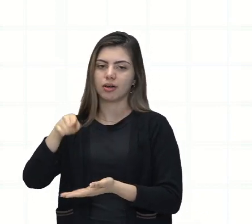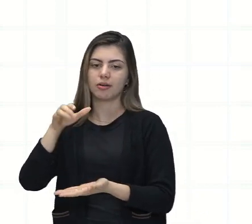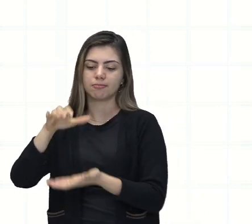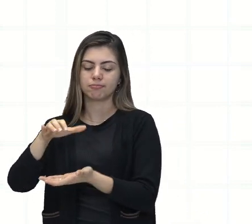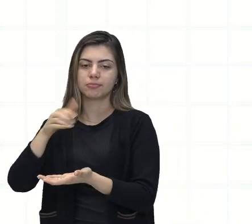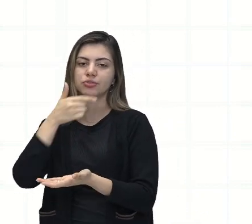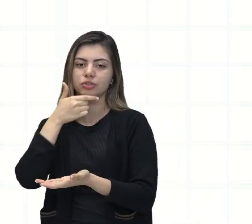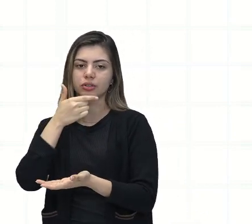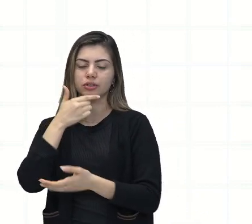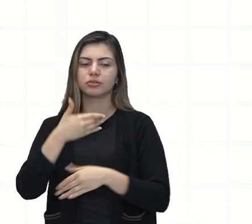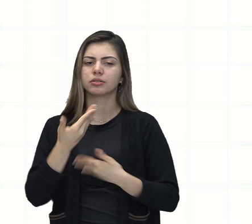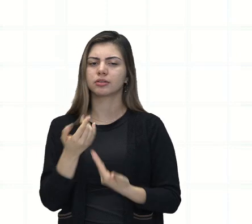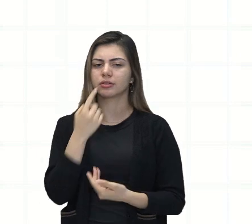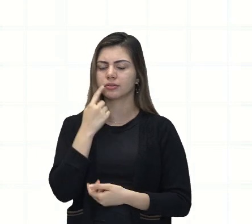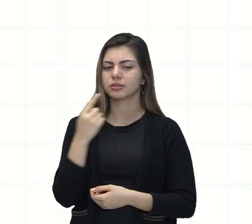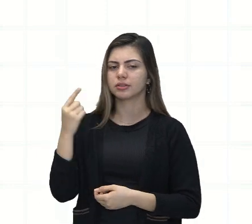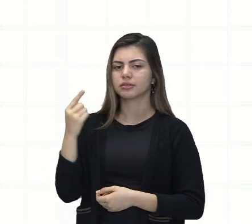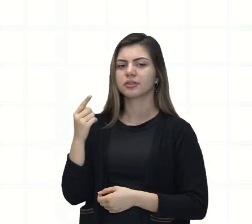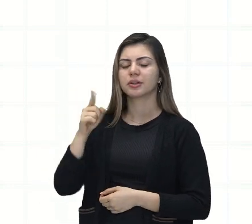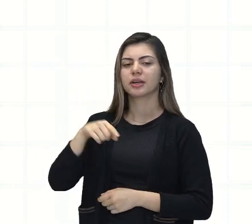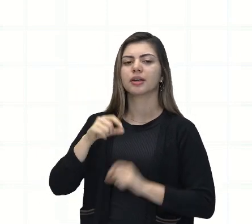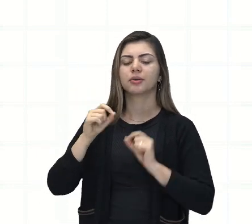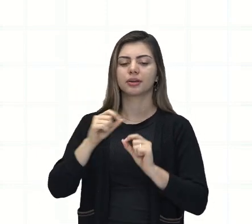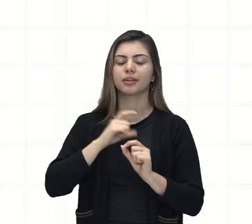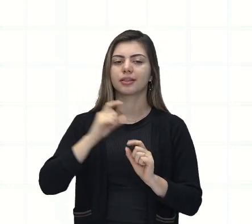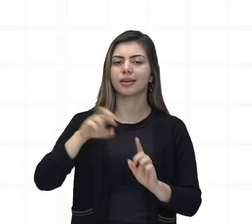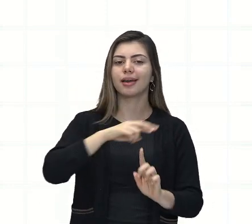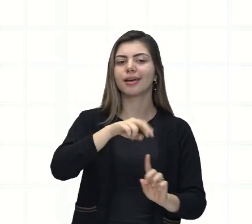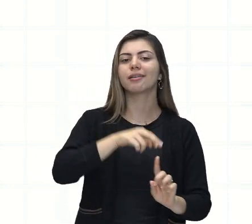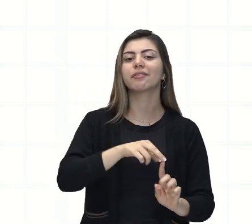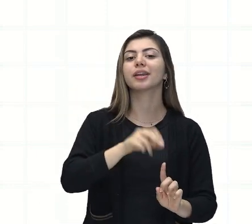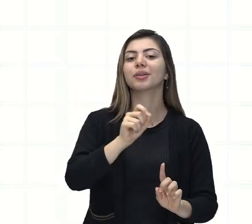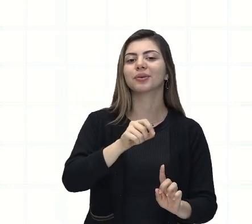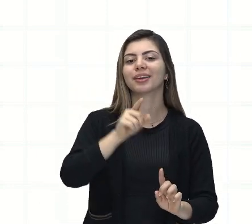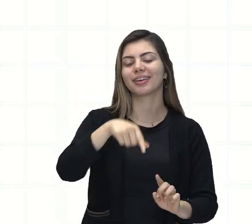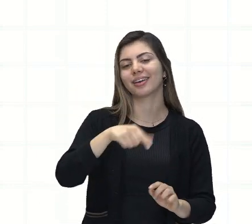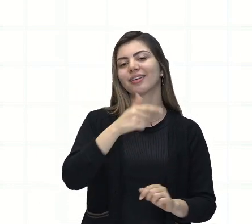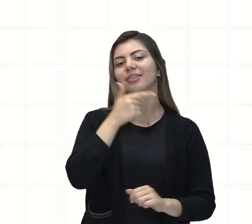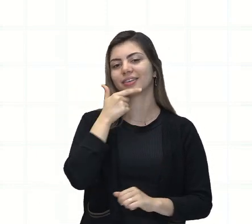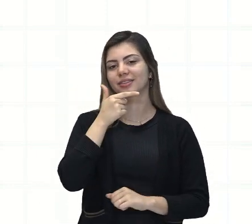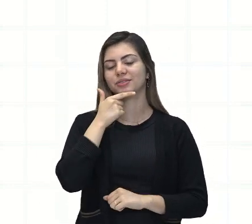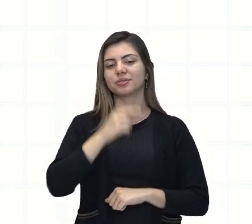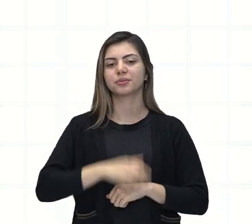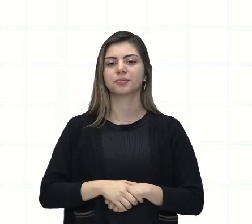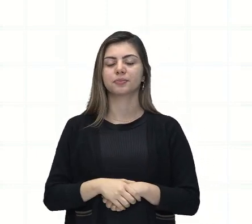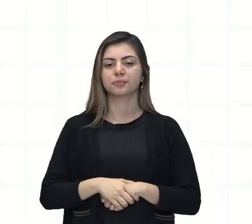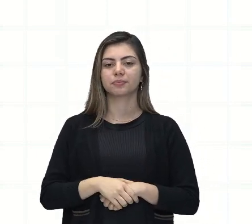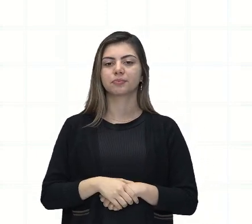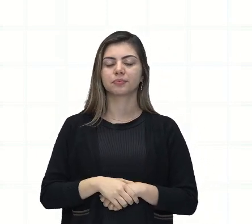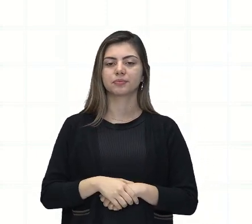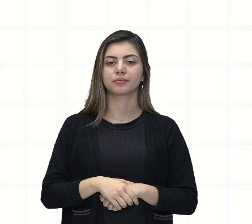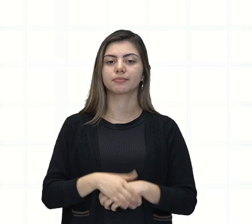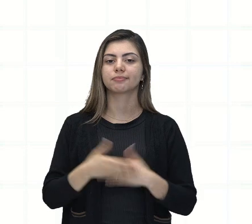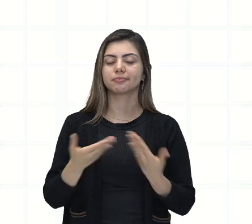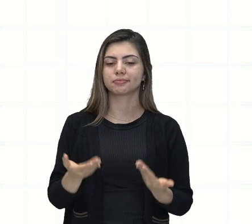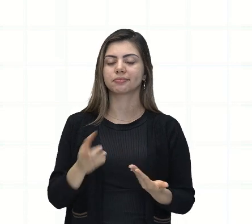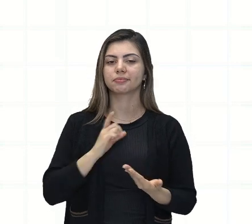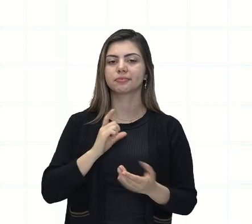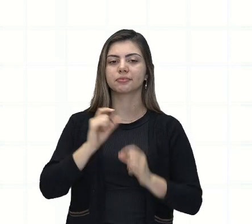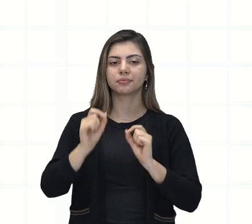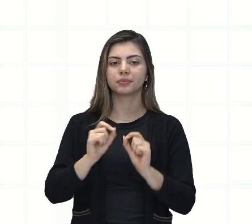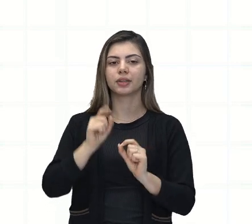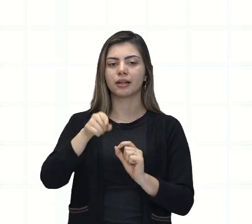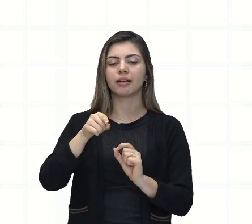a questão fracionária aqui é justamente se referindo, né, ao queijo. Está especificando,